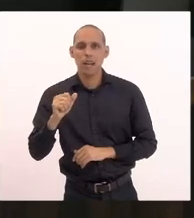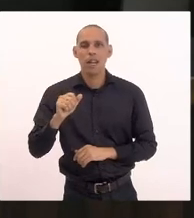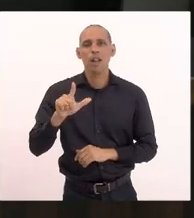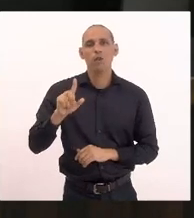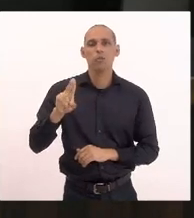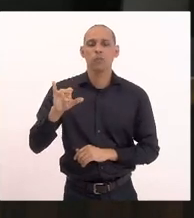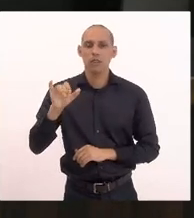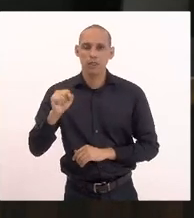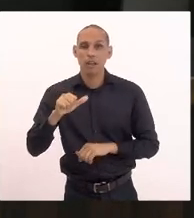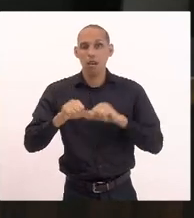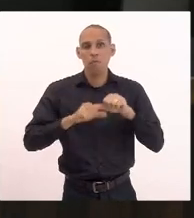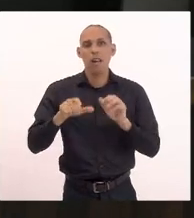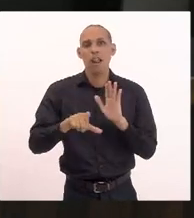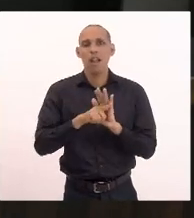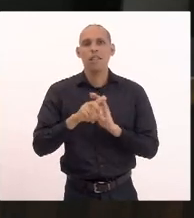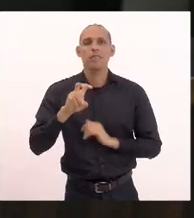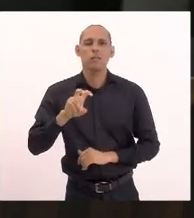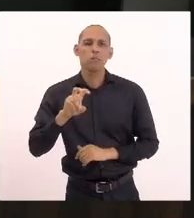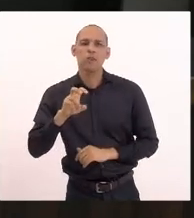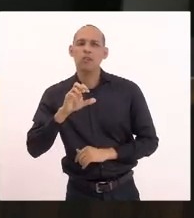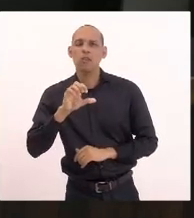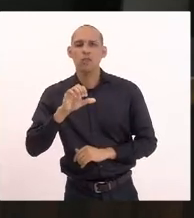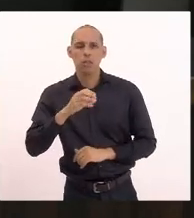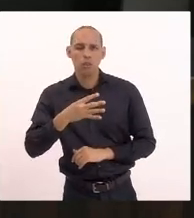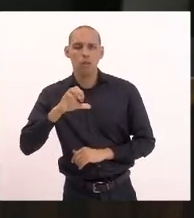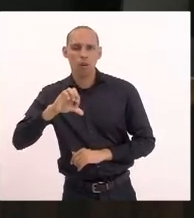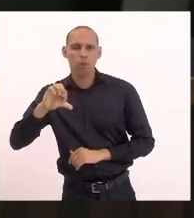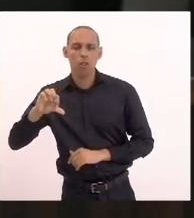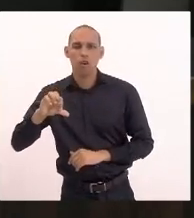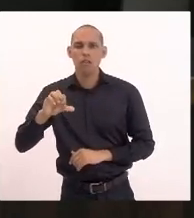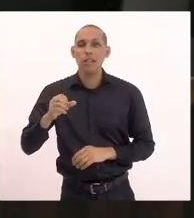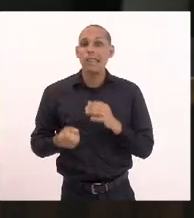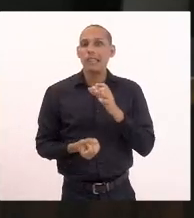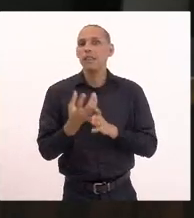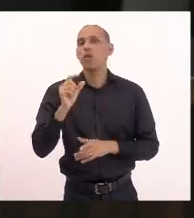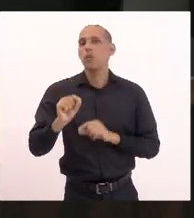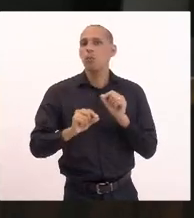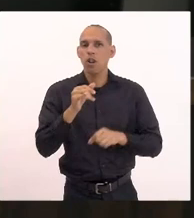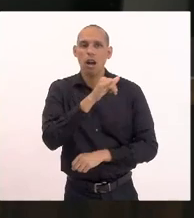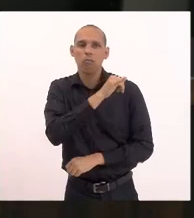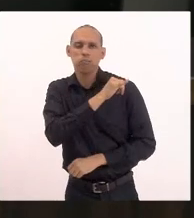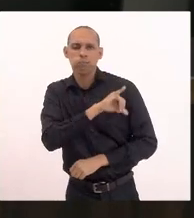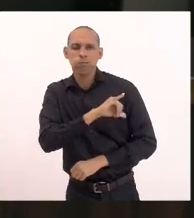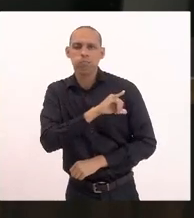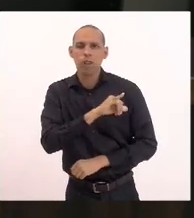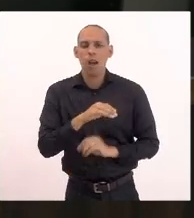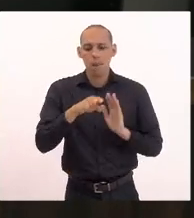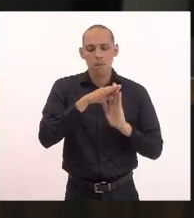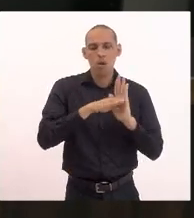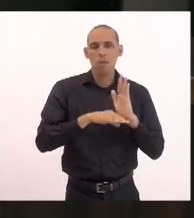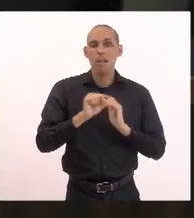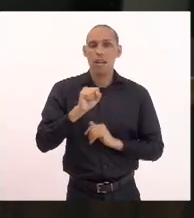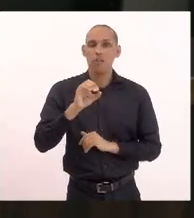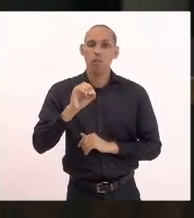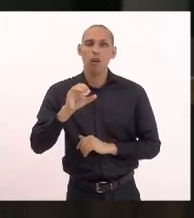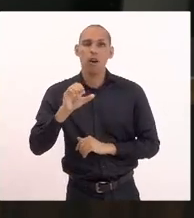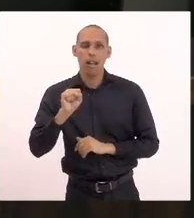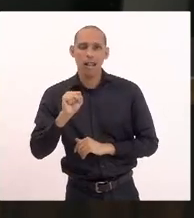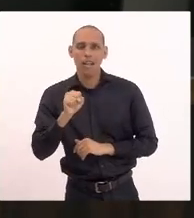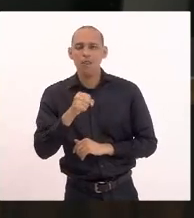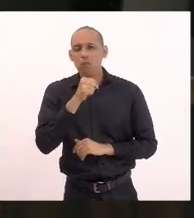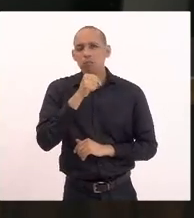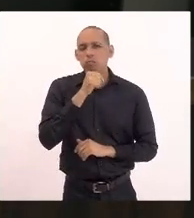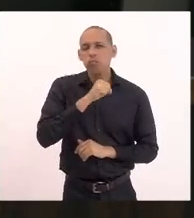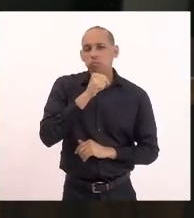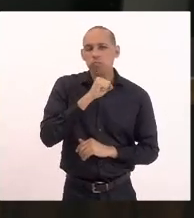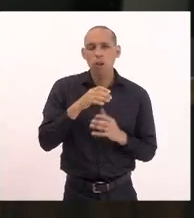a Lei 5.569, de 30 de outubro de 2009, que cria no âmbito do Estado do Rio de Janeiro o programa SOS Idosos